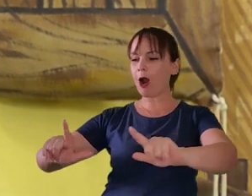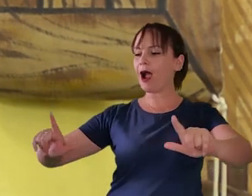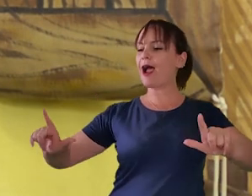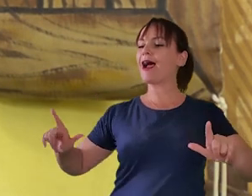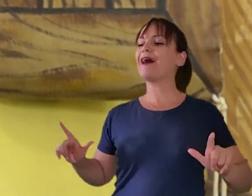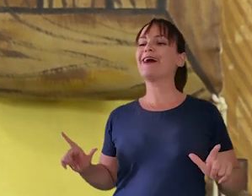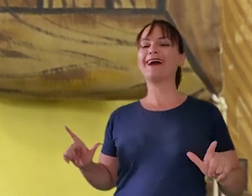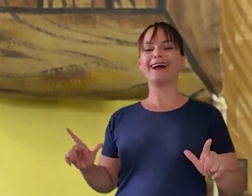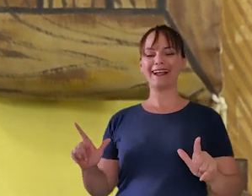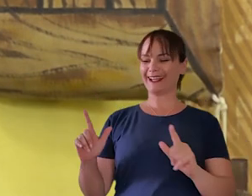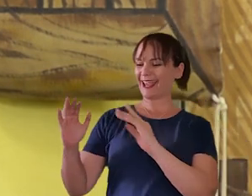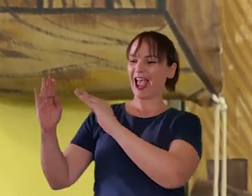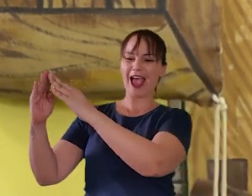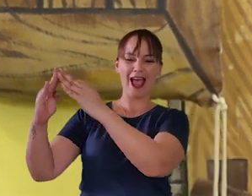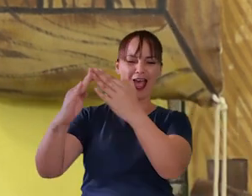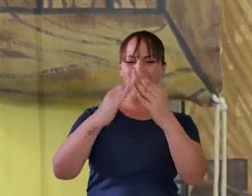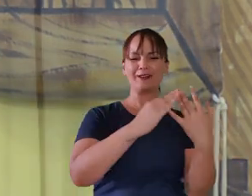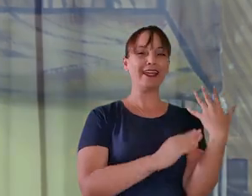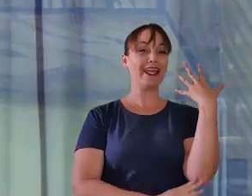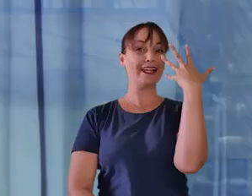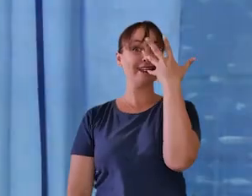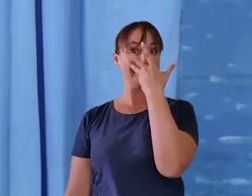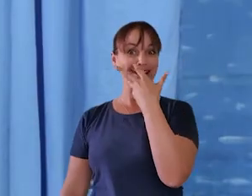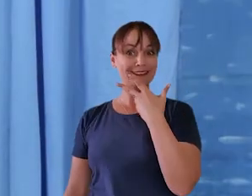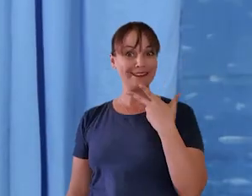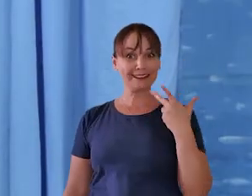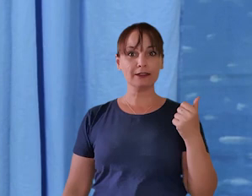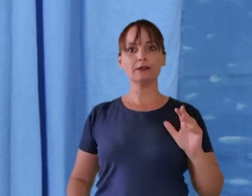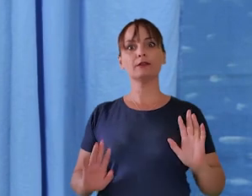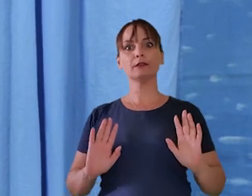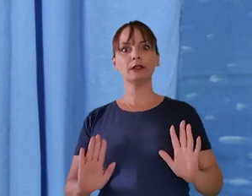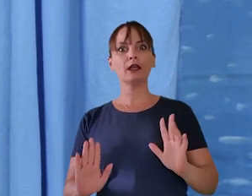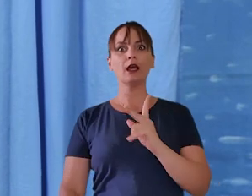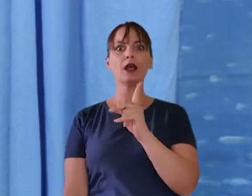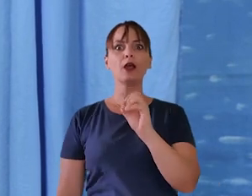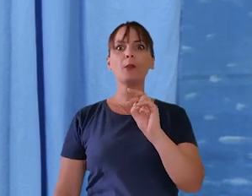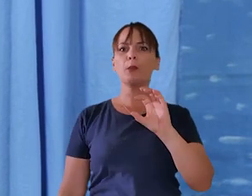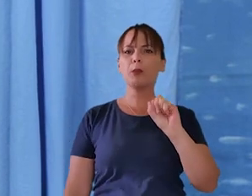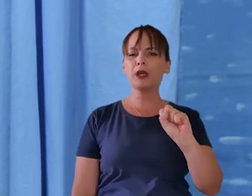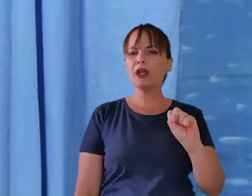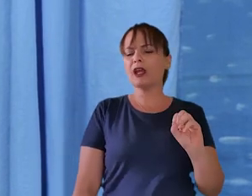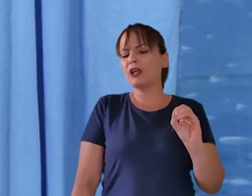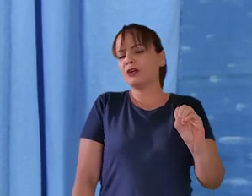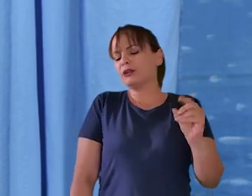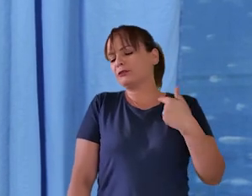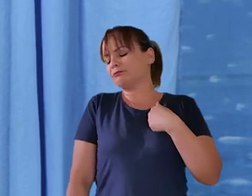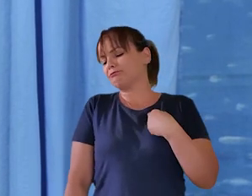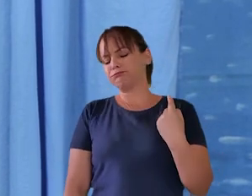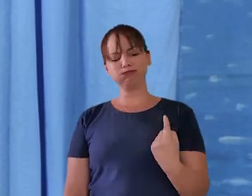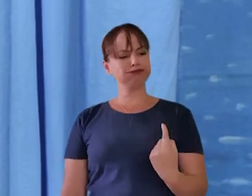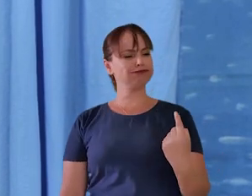estava tão linda. Mas Pedro estava